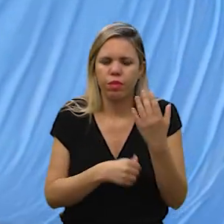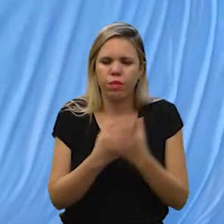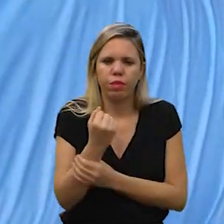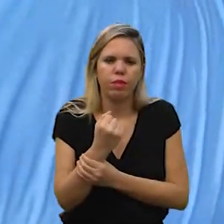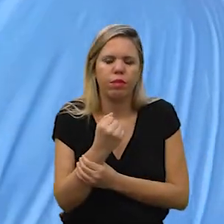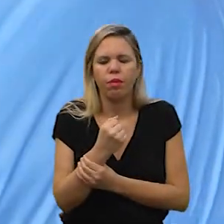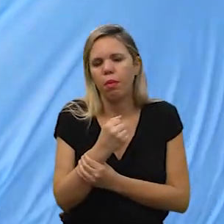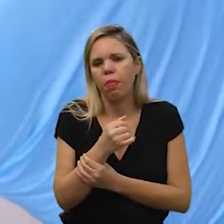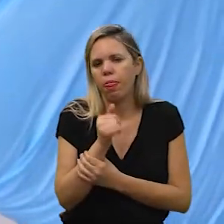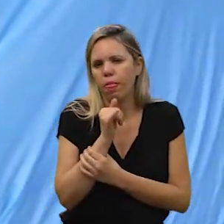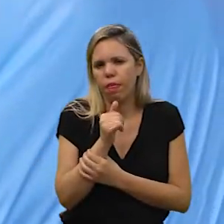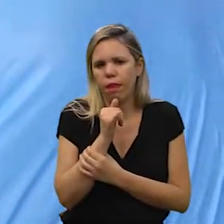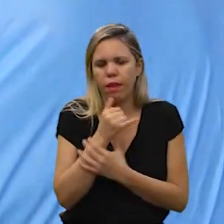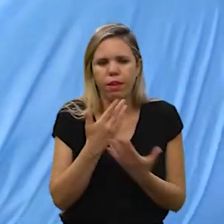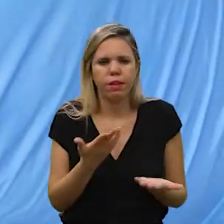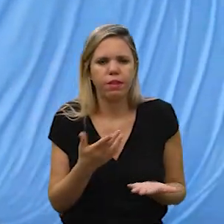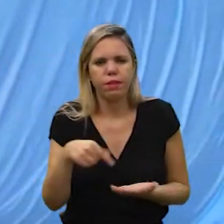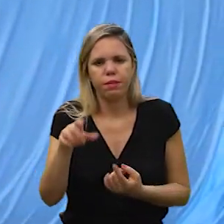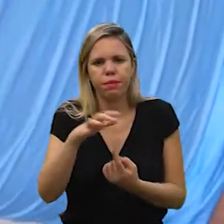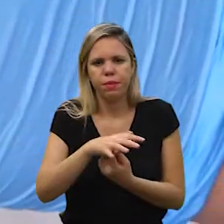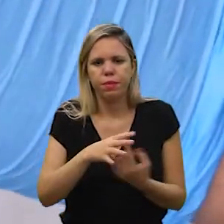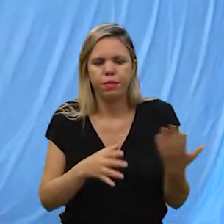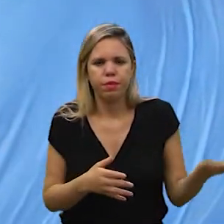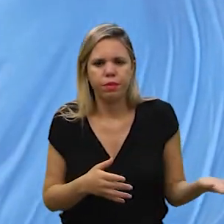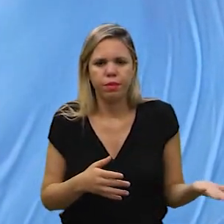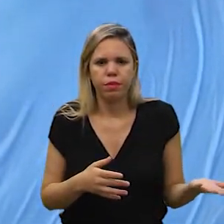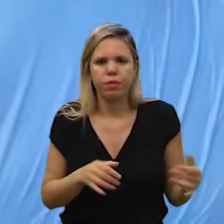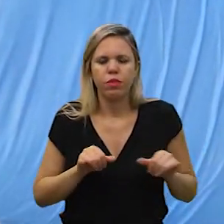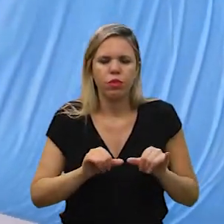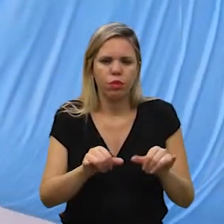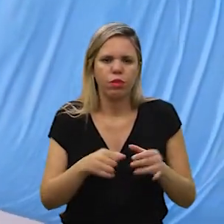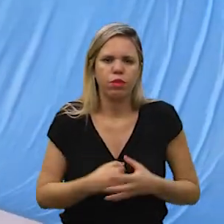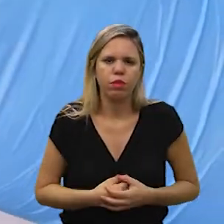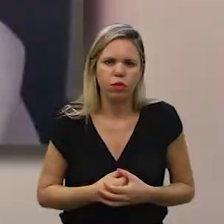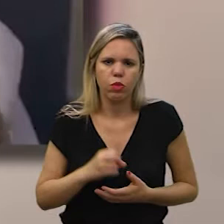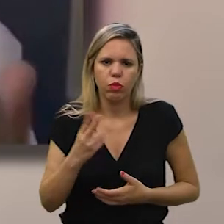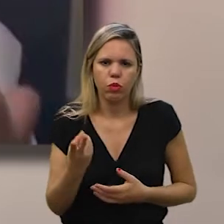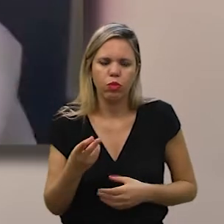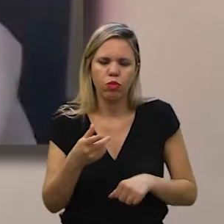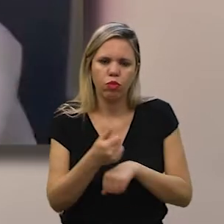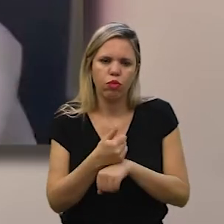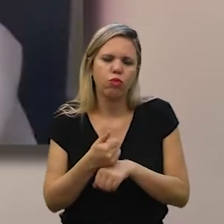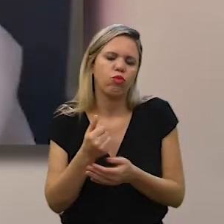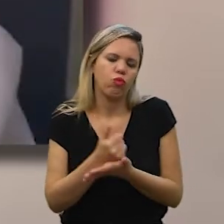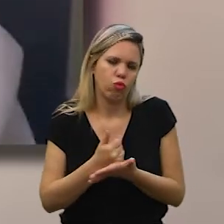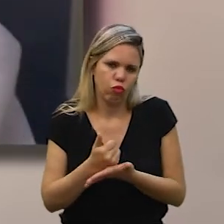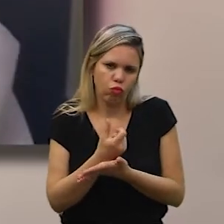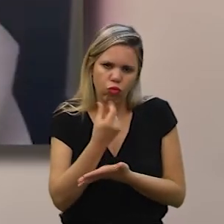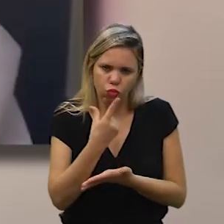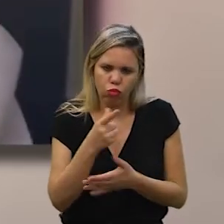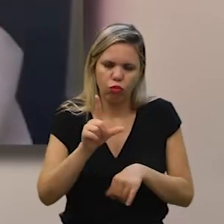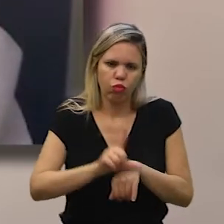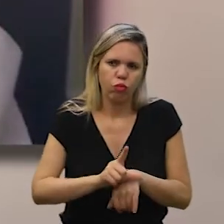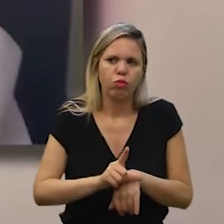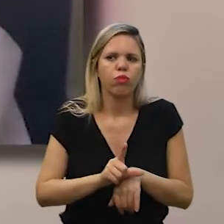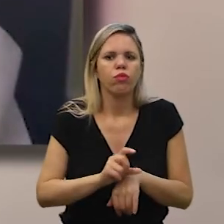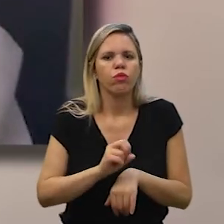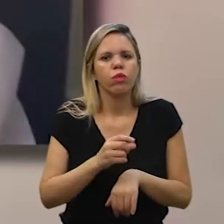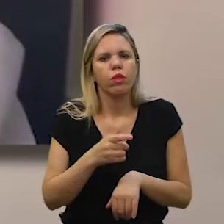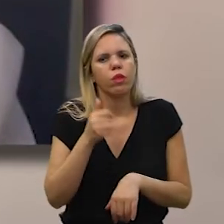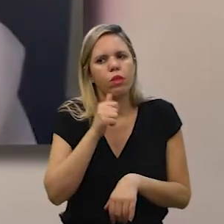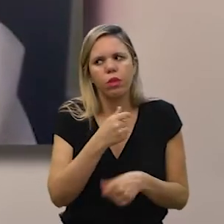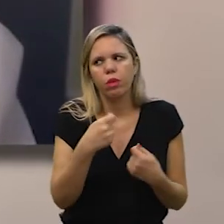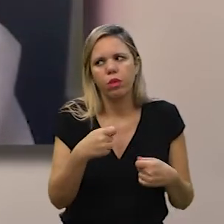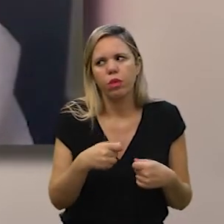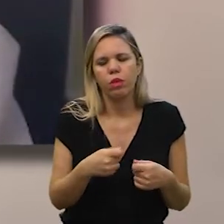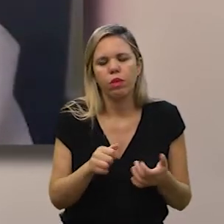luvinha para, por exemplo, ir na feira, ou ir no supermercado, ou ir na farmácia, e aí ela